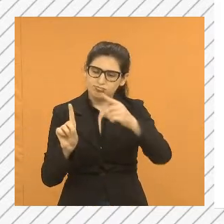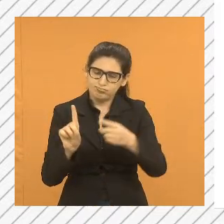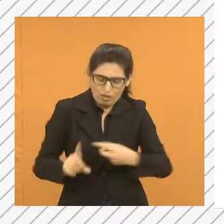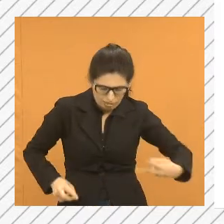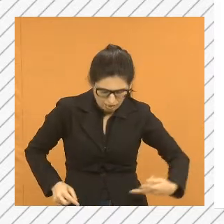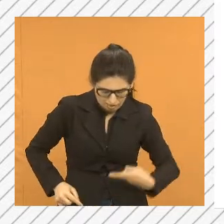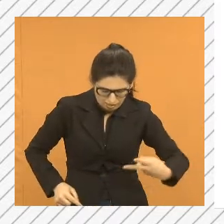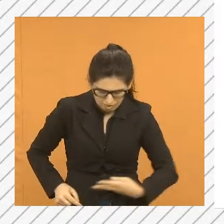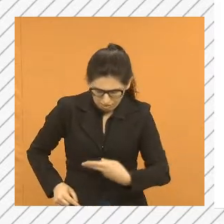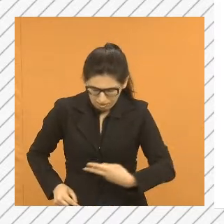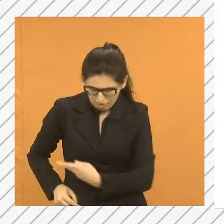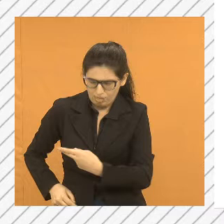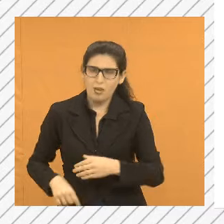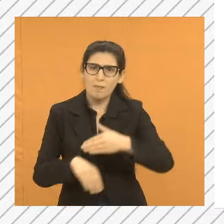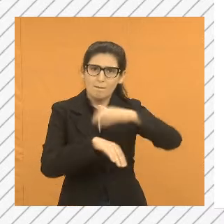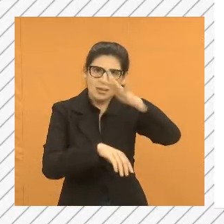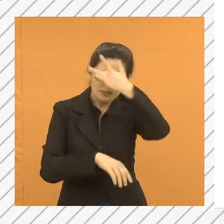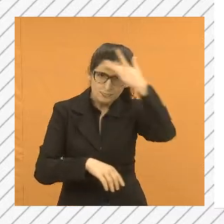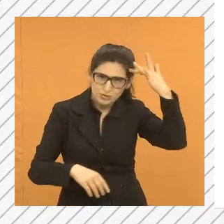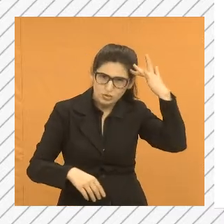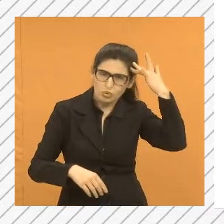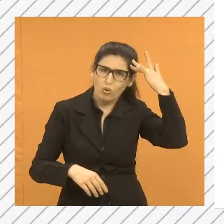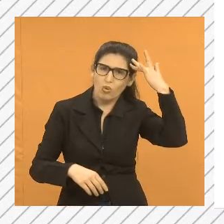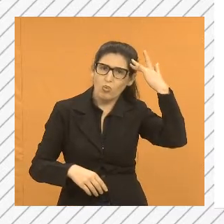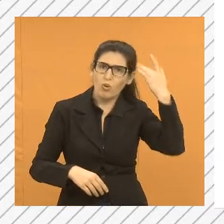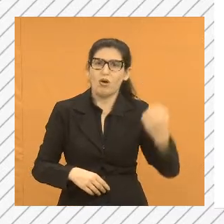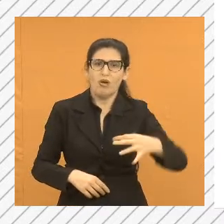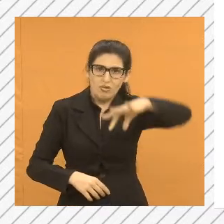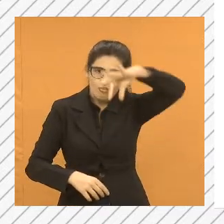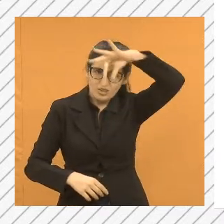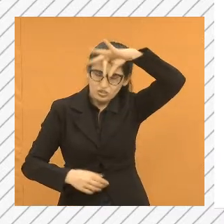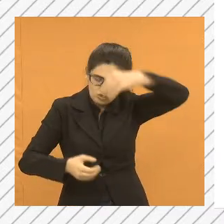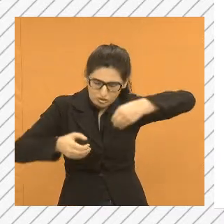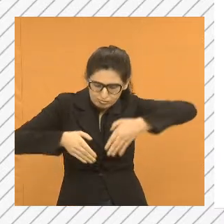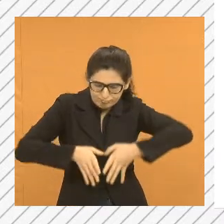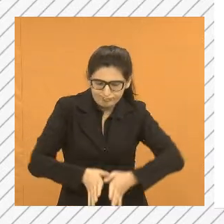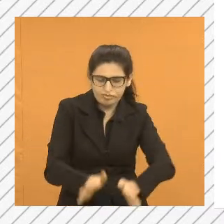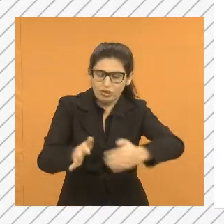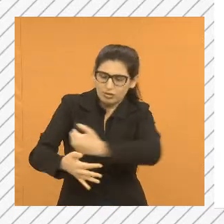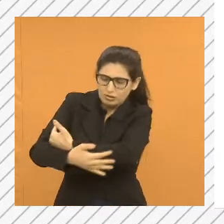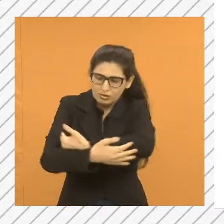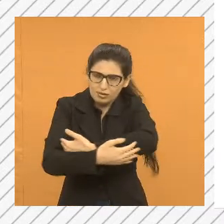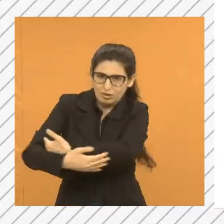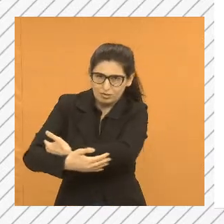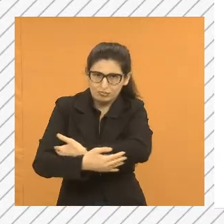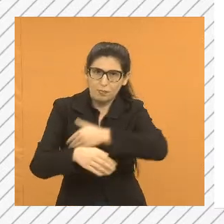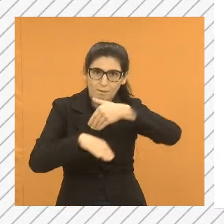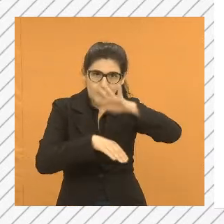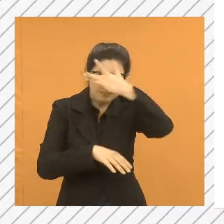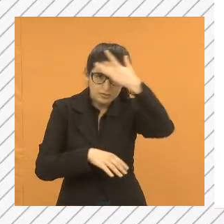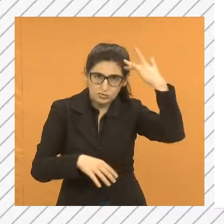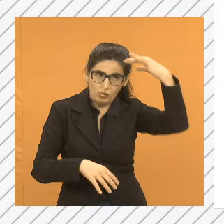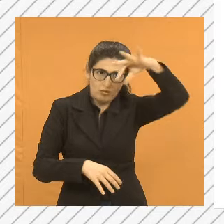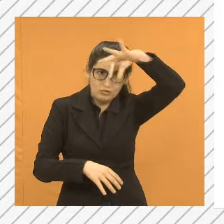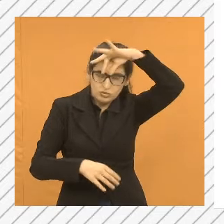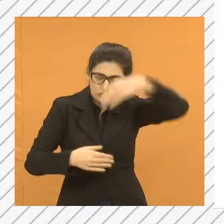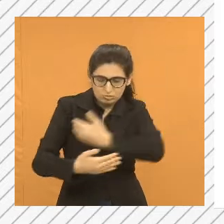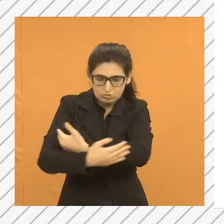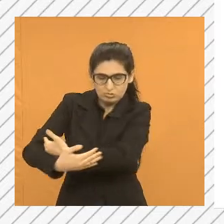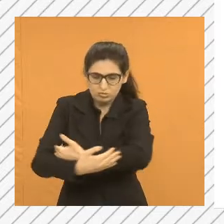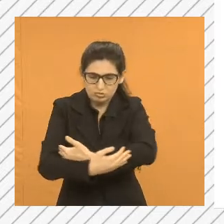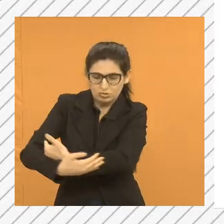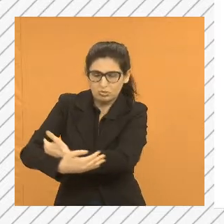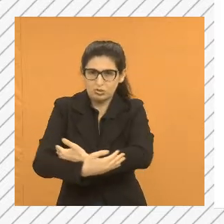As consultas de pré-natal também seguiram mais ou menos a distribuição. Houve